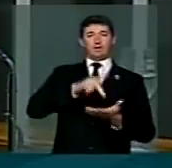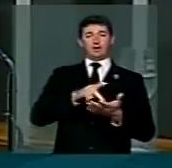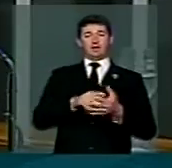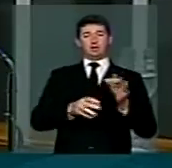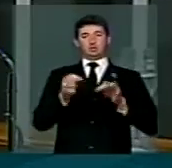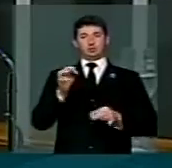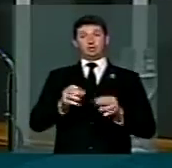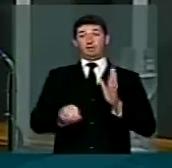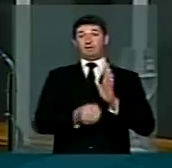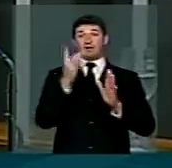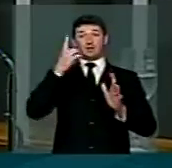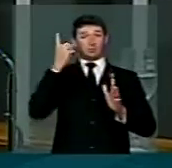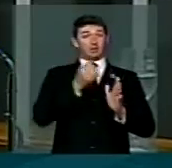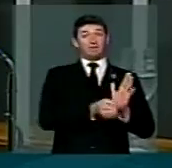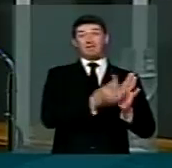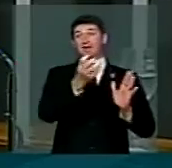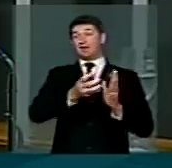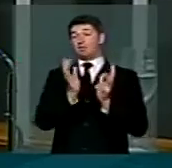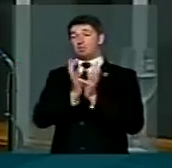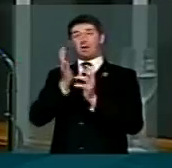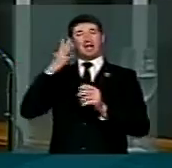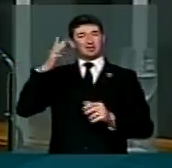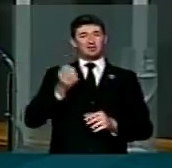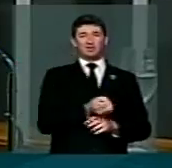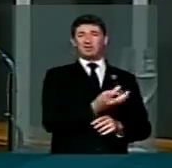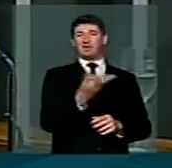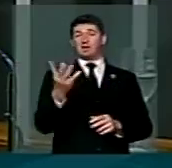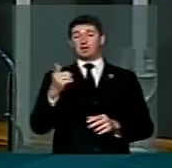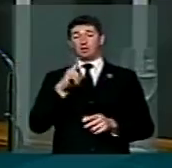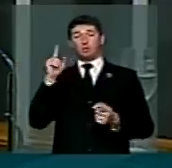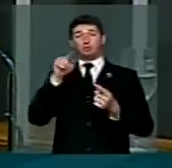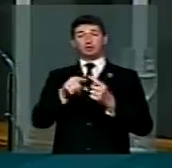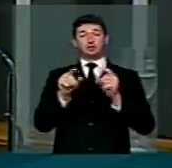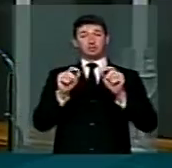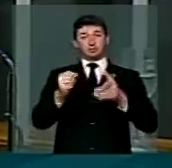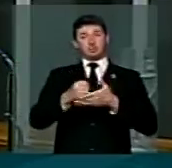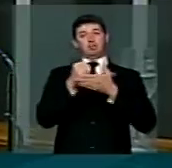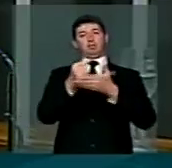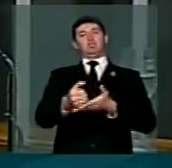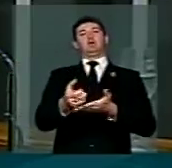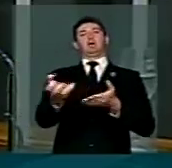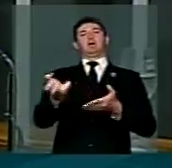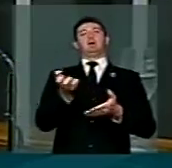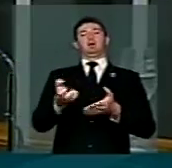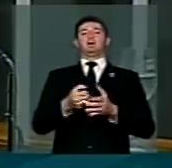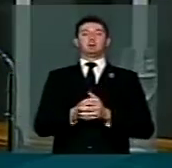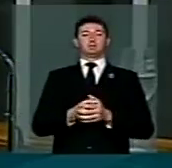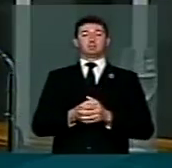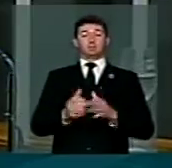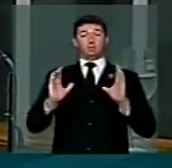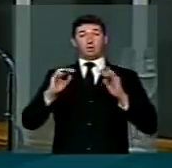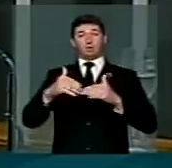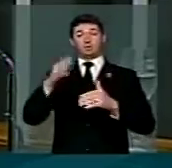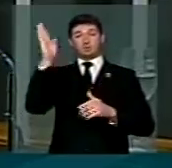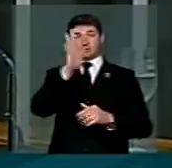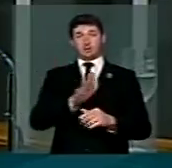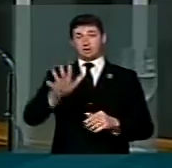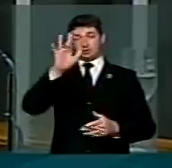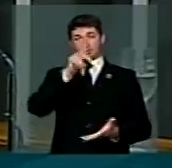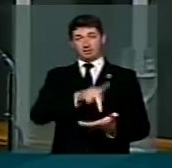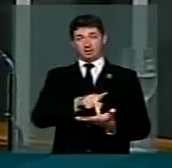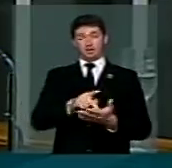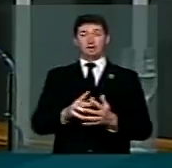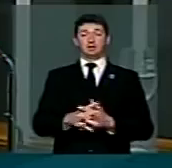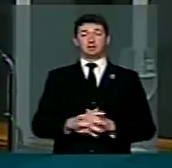vários partidos e deputadas, com a finalidade de contribuir com a Comissão Nacional da